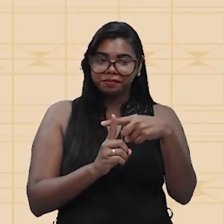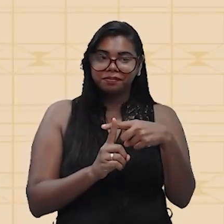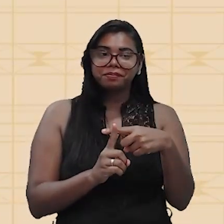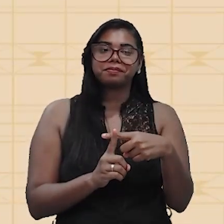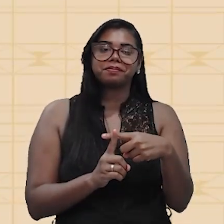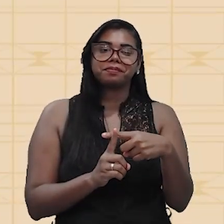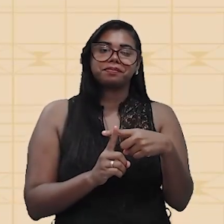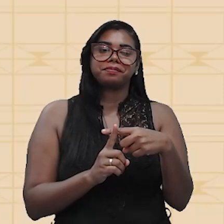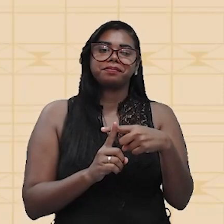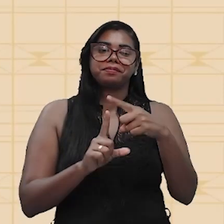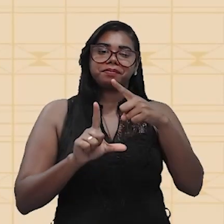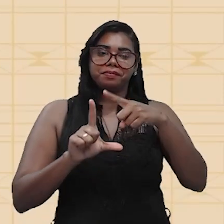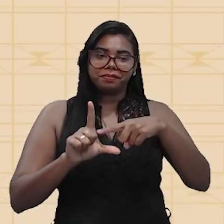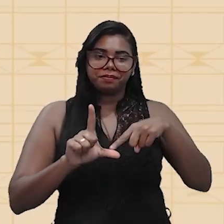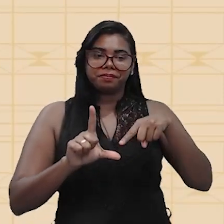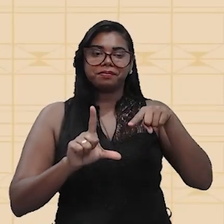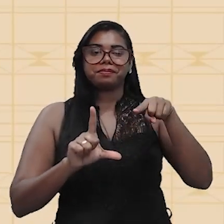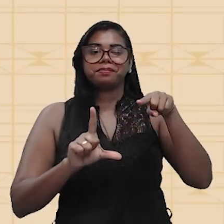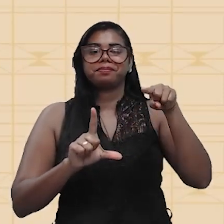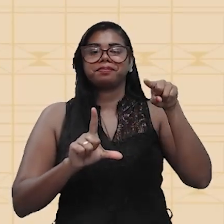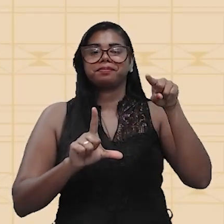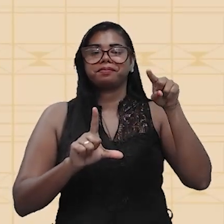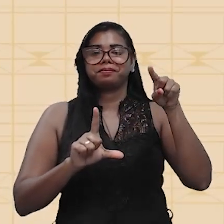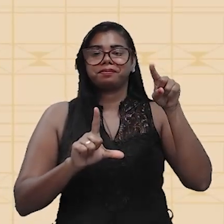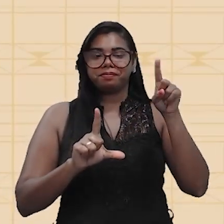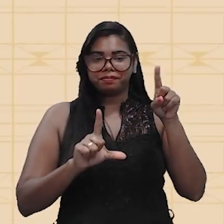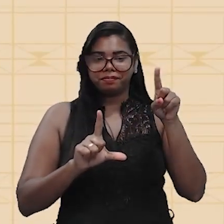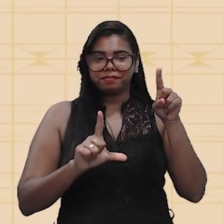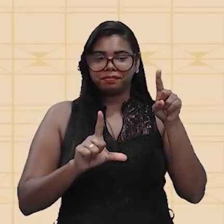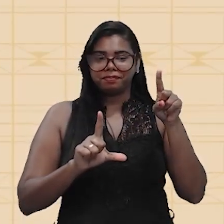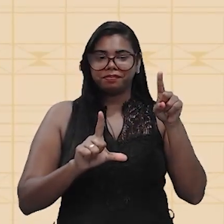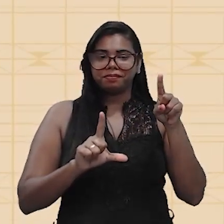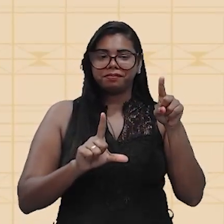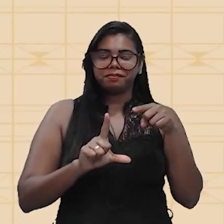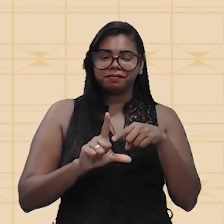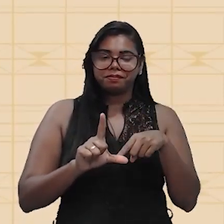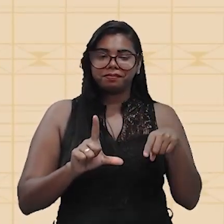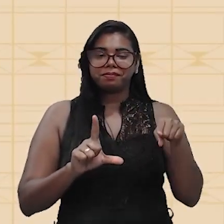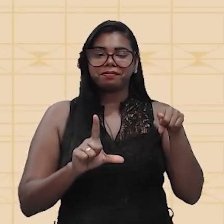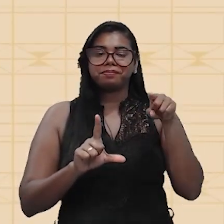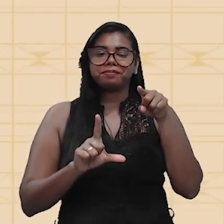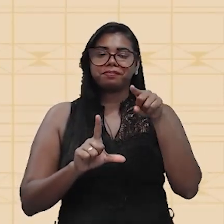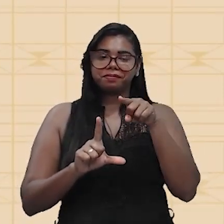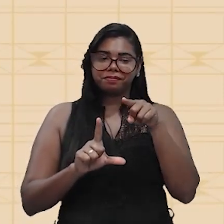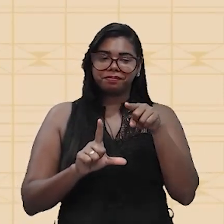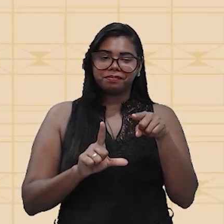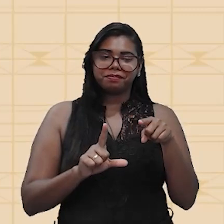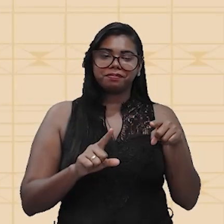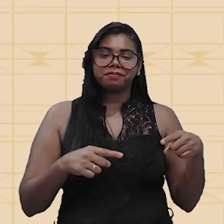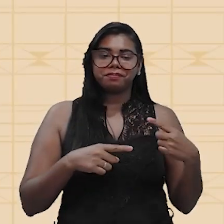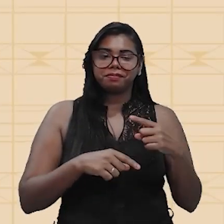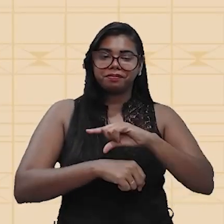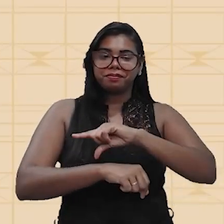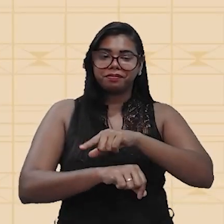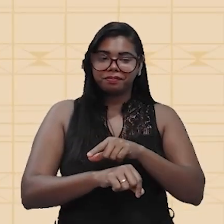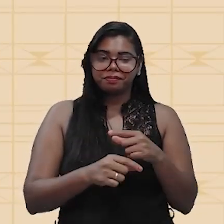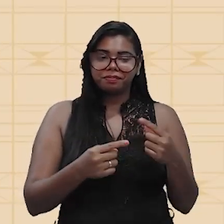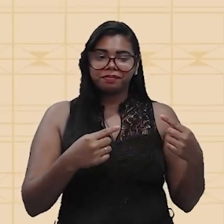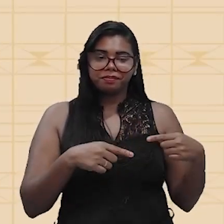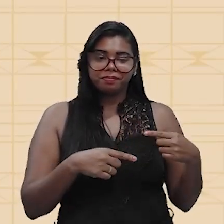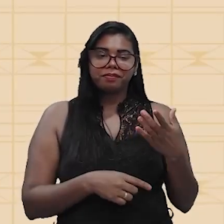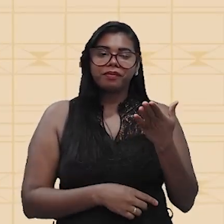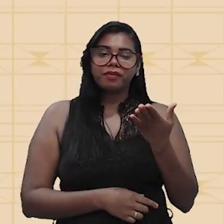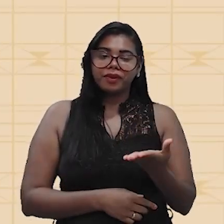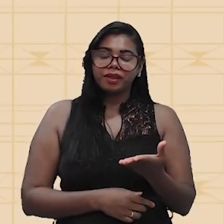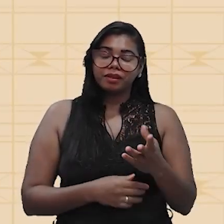cima, seguindo o sentido anti-horário, ou seja, aquele sentido contra o ponteiro de um relógio. E se você der a sequência, ó,